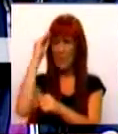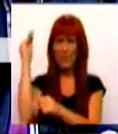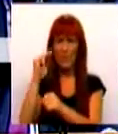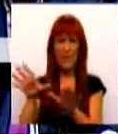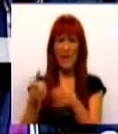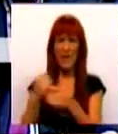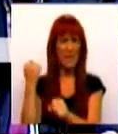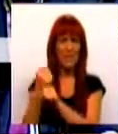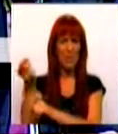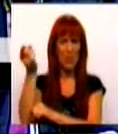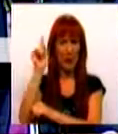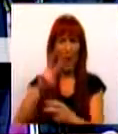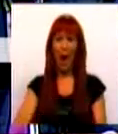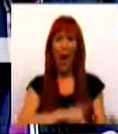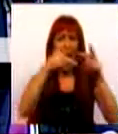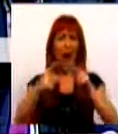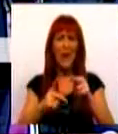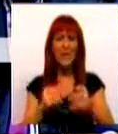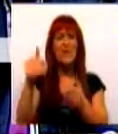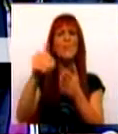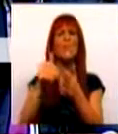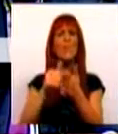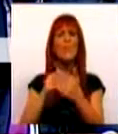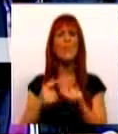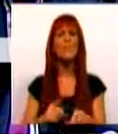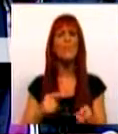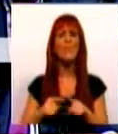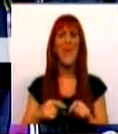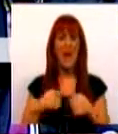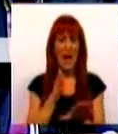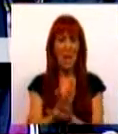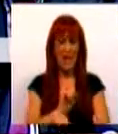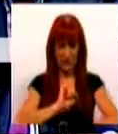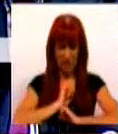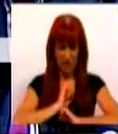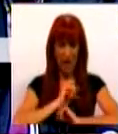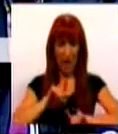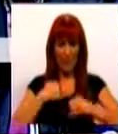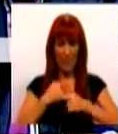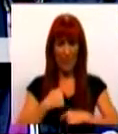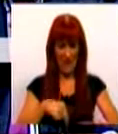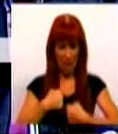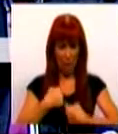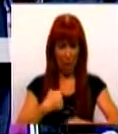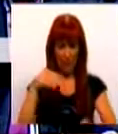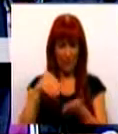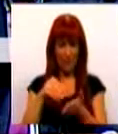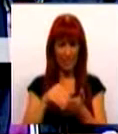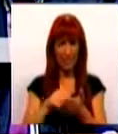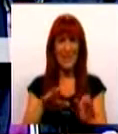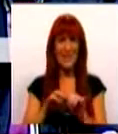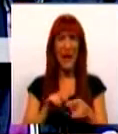missão. Essa alteração foi introduzida, aliás, por iniciativa do meu gabinete e minha própria iniciativa, de forma